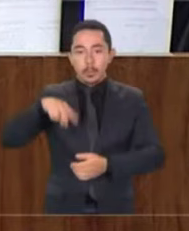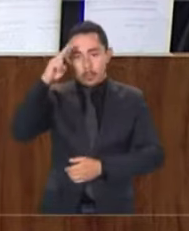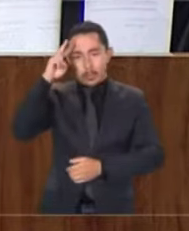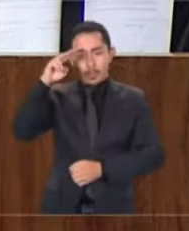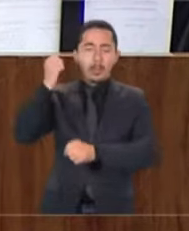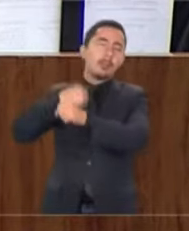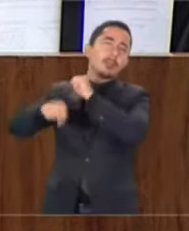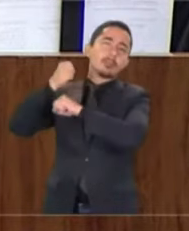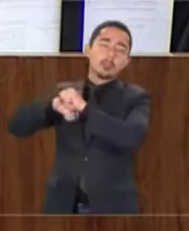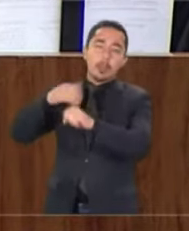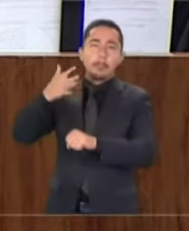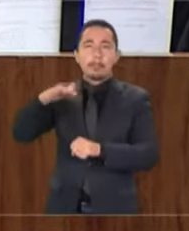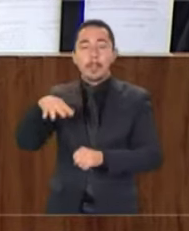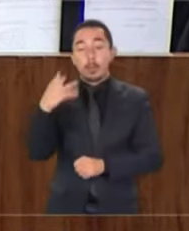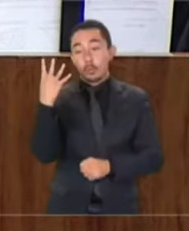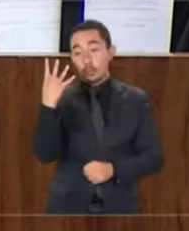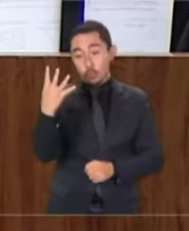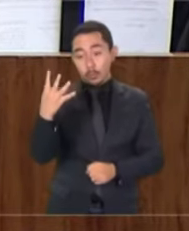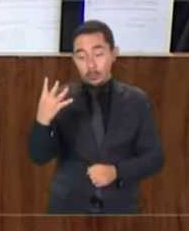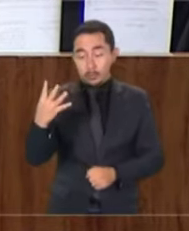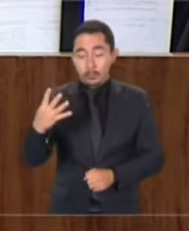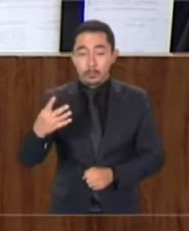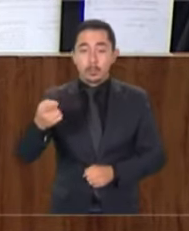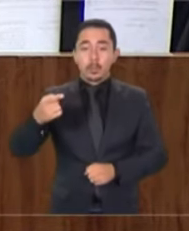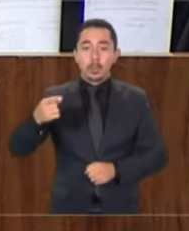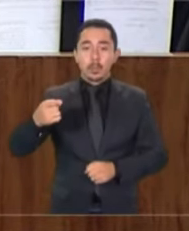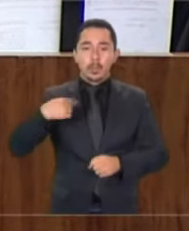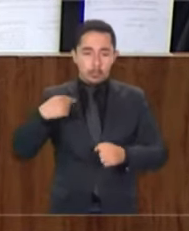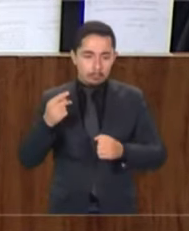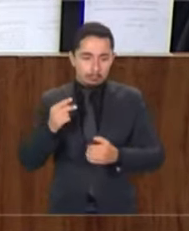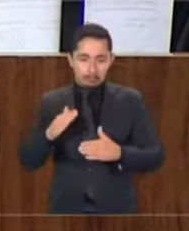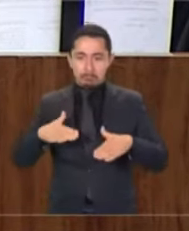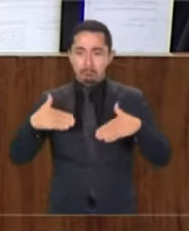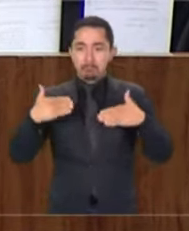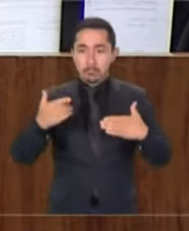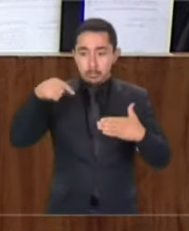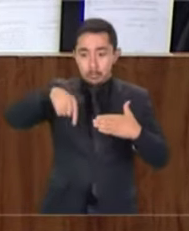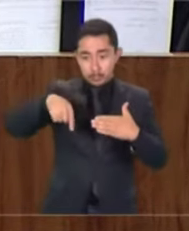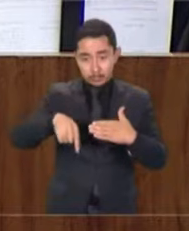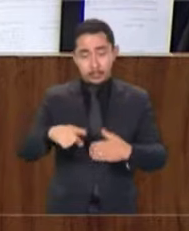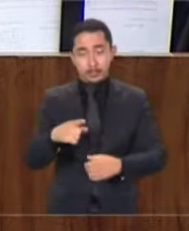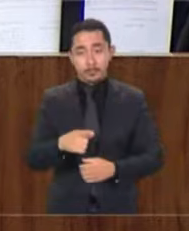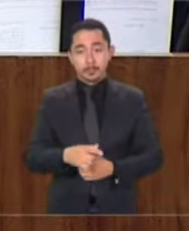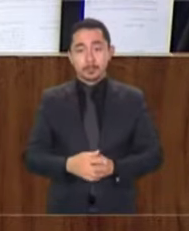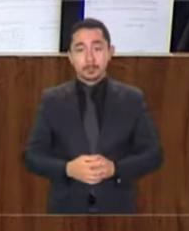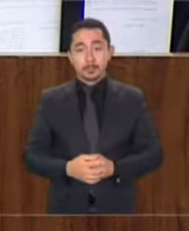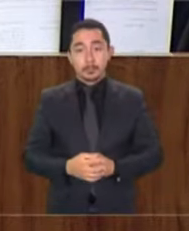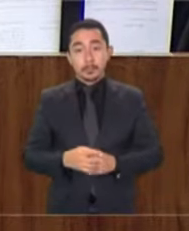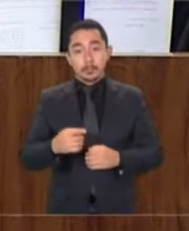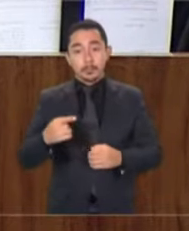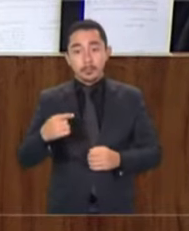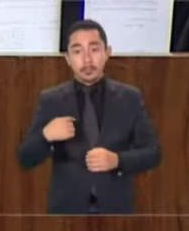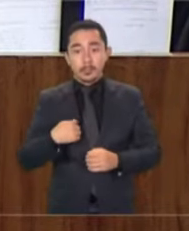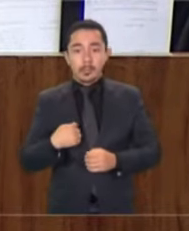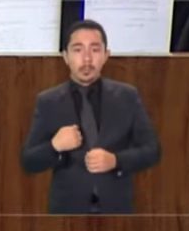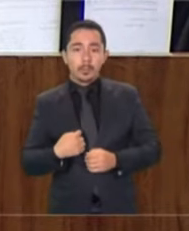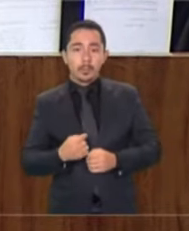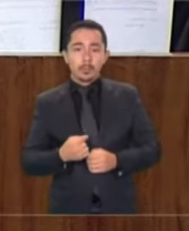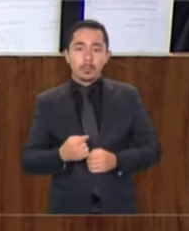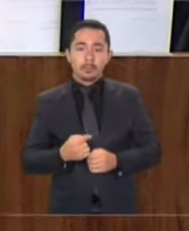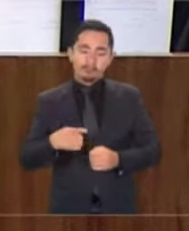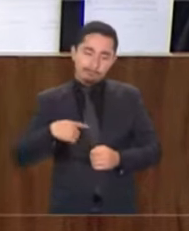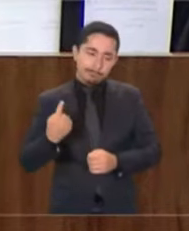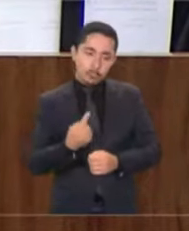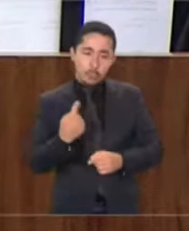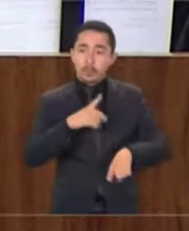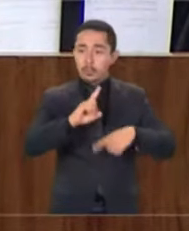atrás, quando me posicionei pela primeira vez aqui, fiquei naquele momento